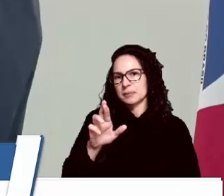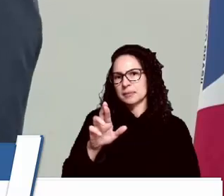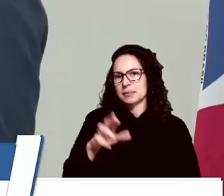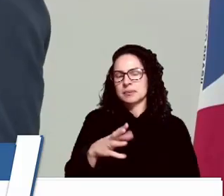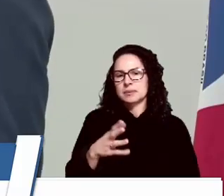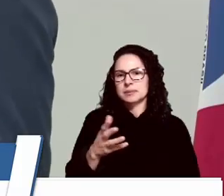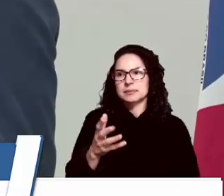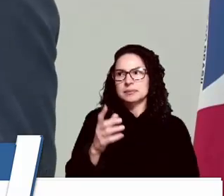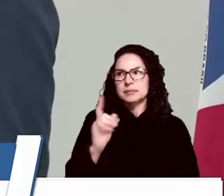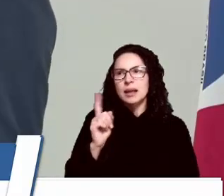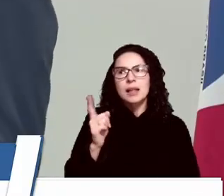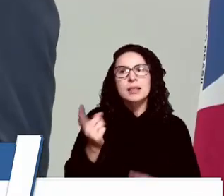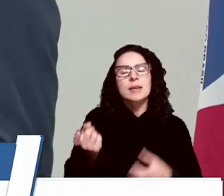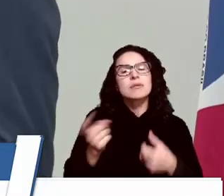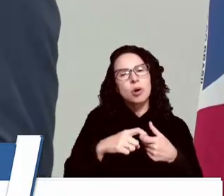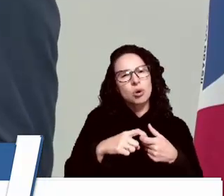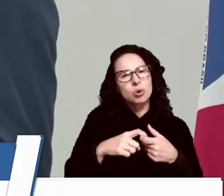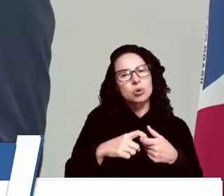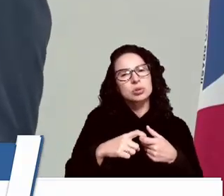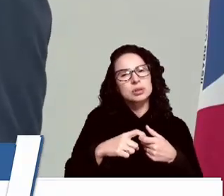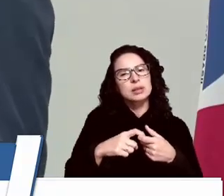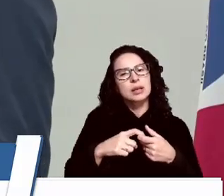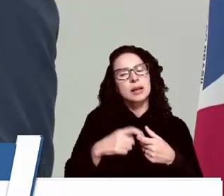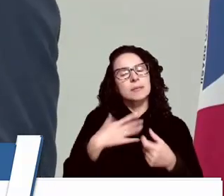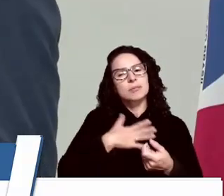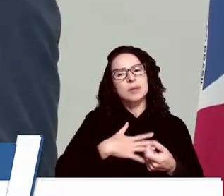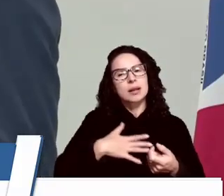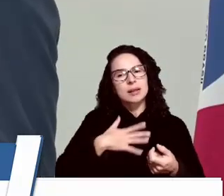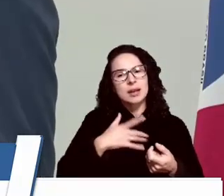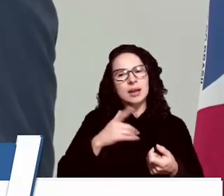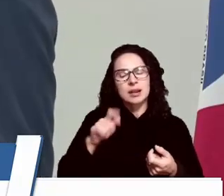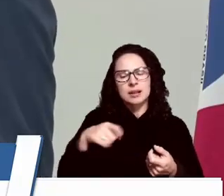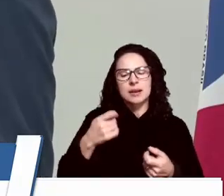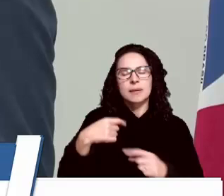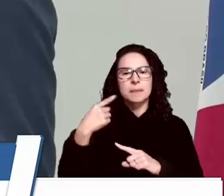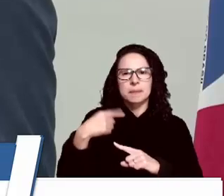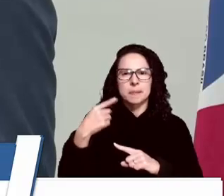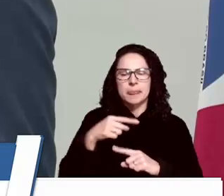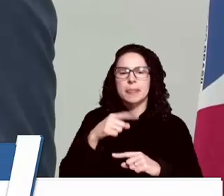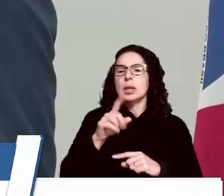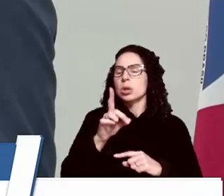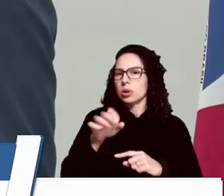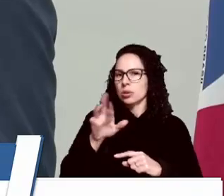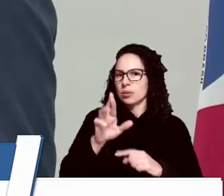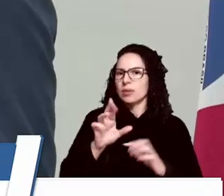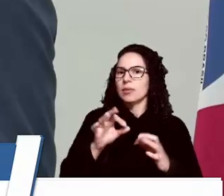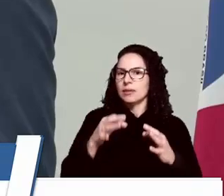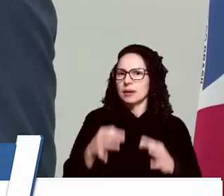nesse resgate do orgulho de ser advogado. Ele realmente